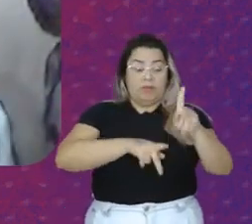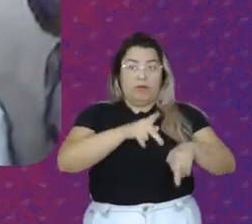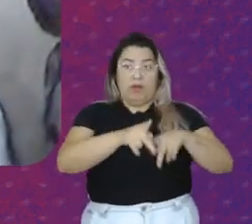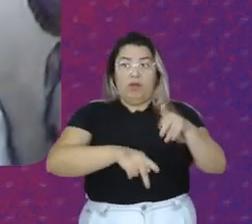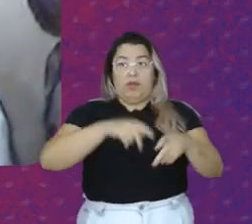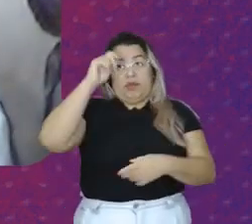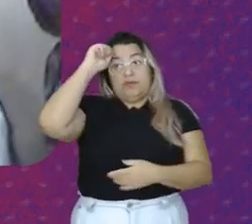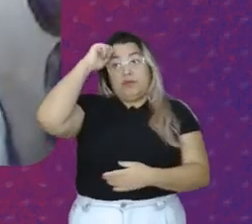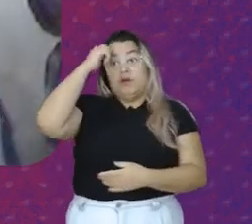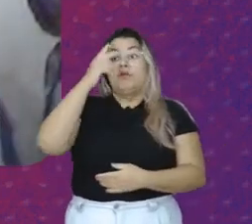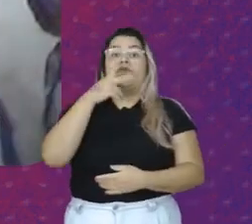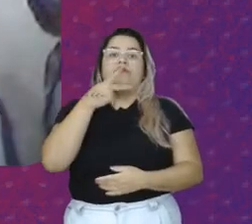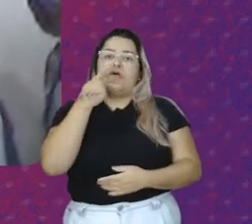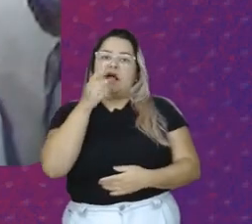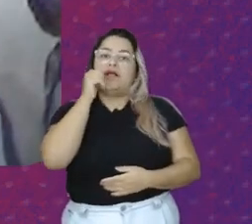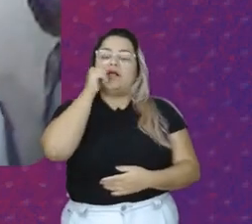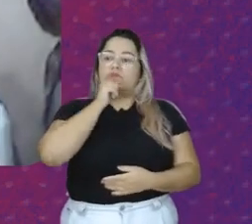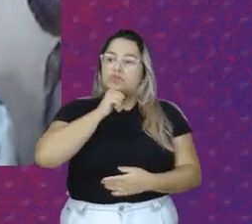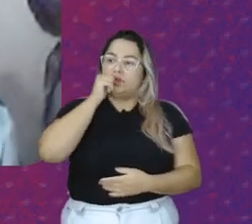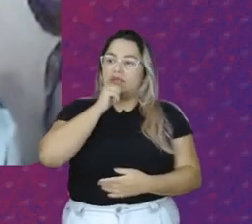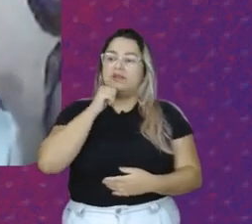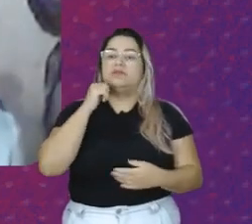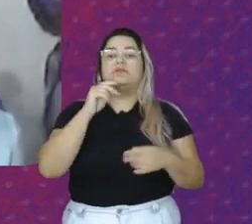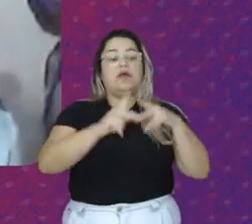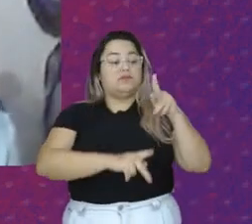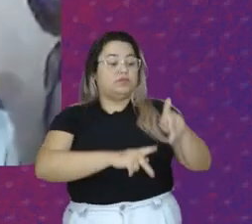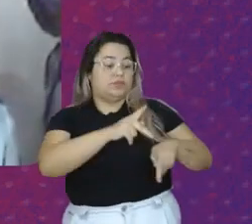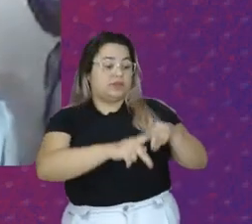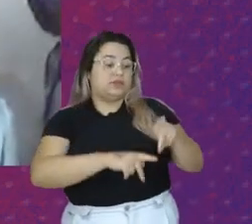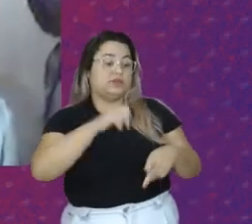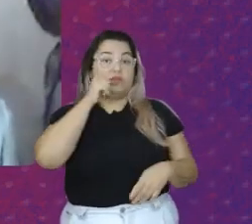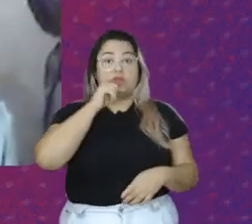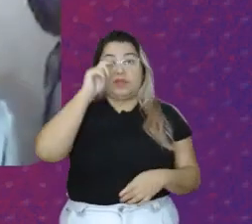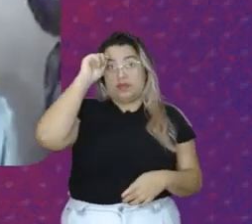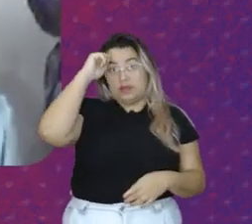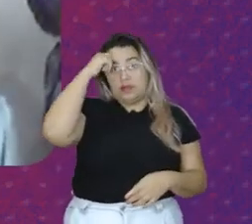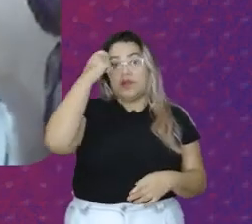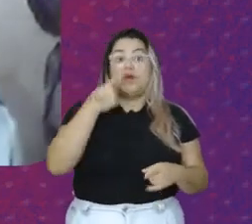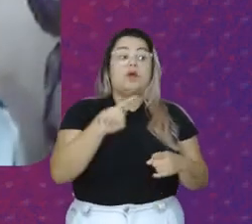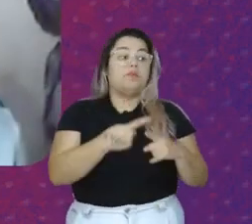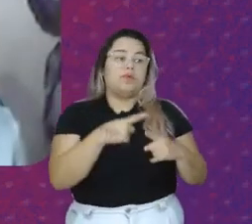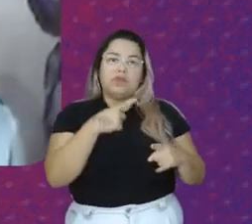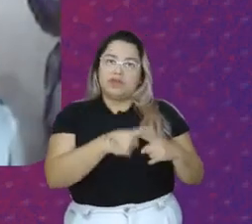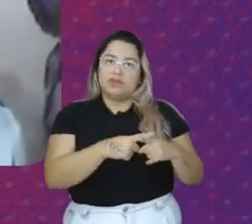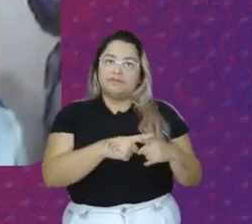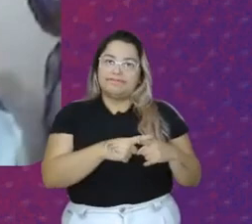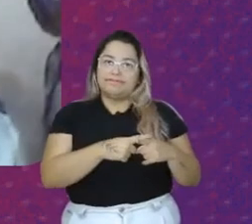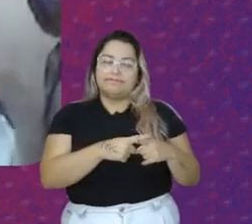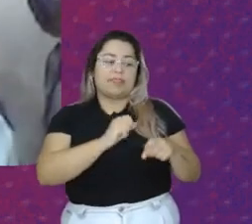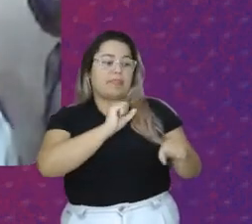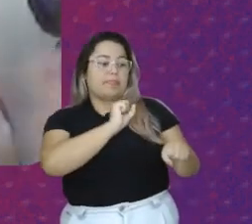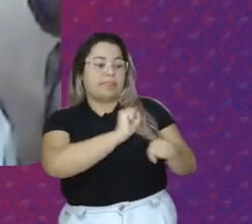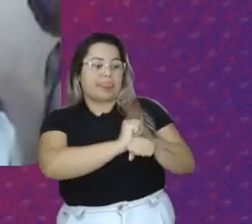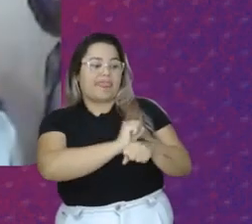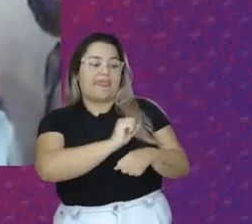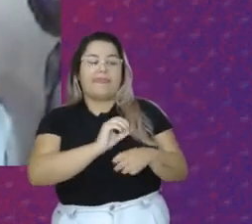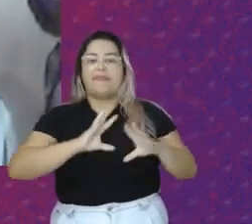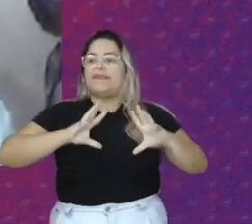E eu quero enfatizar as mulheres e a população negra, porque as expectativas